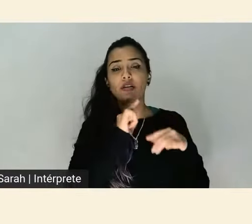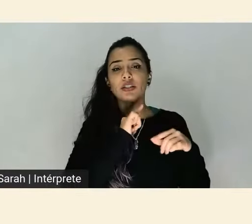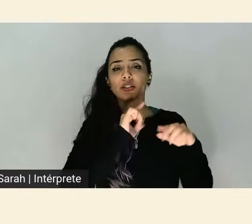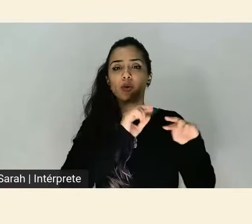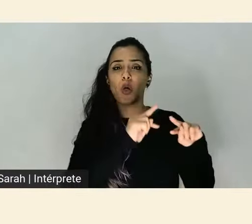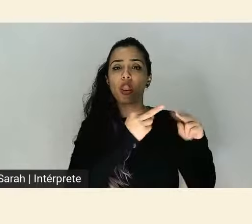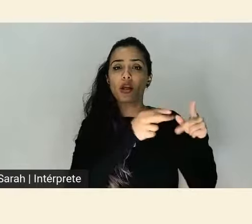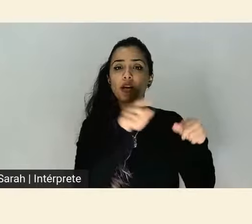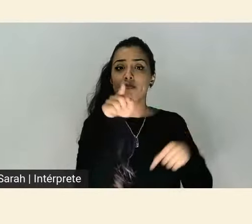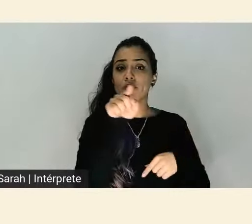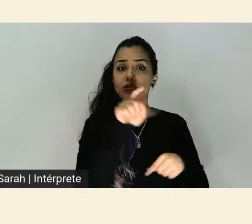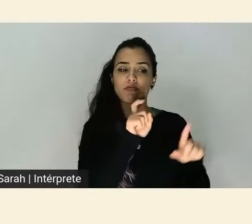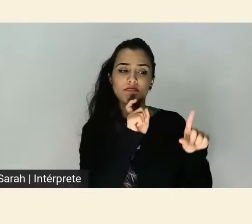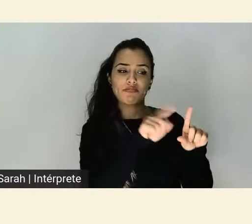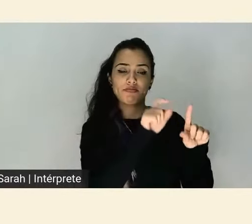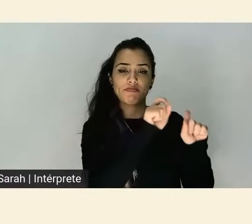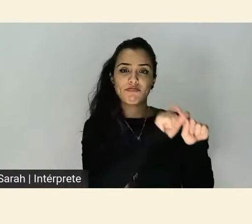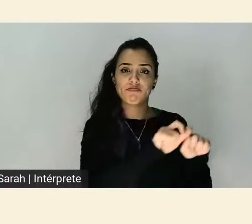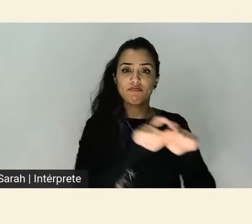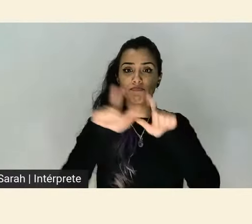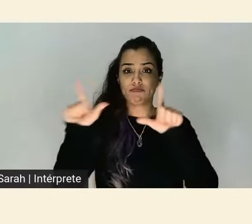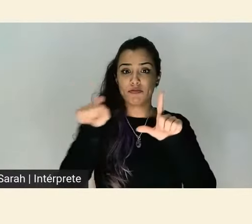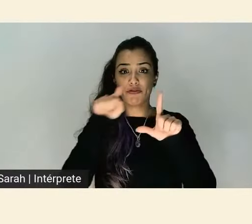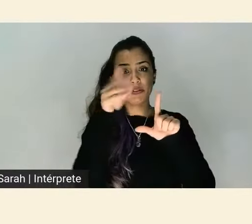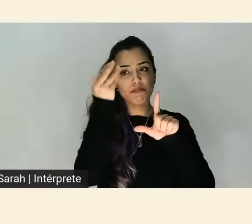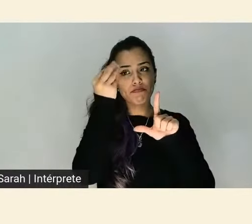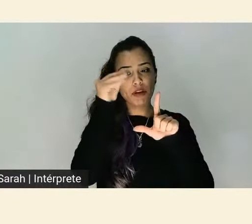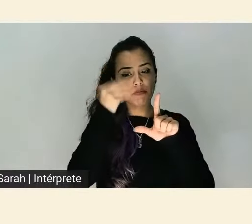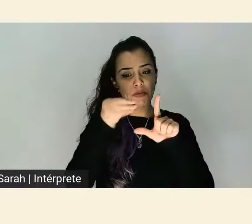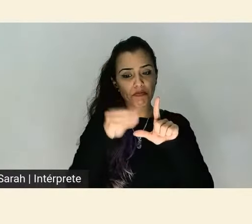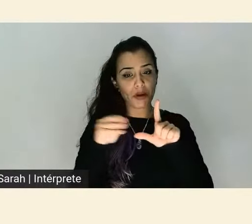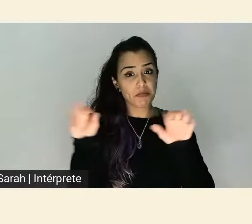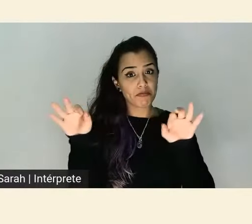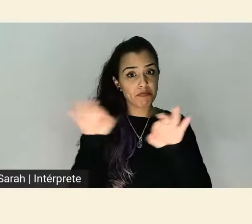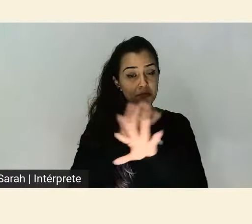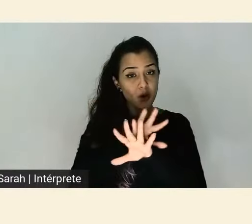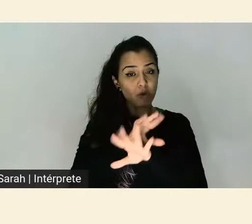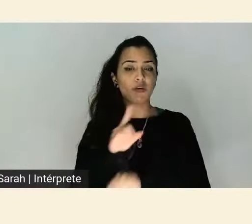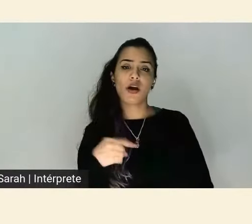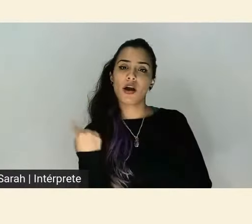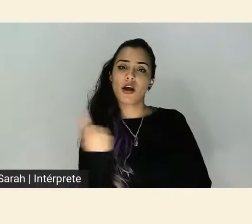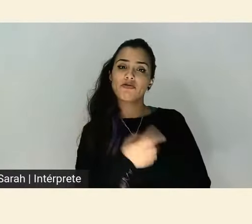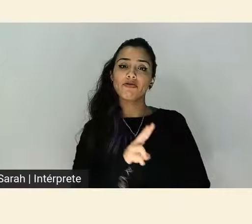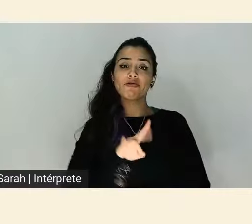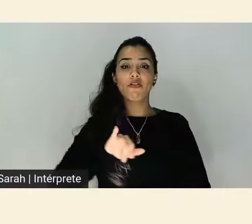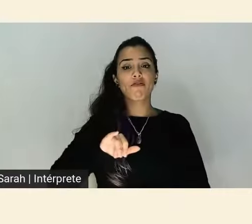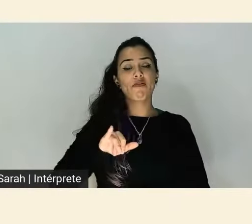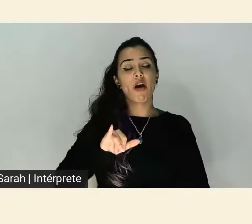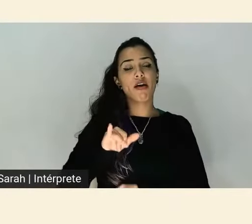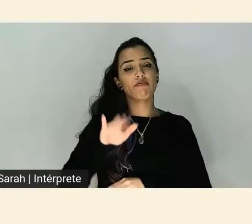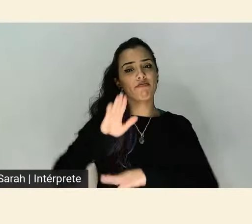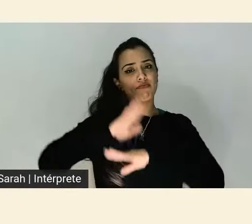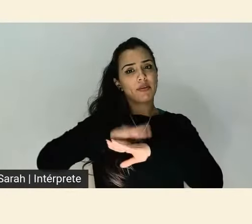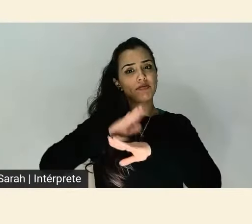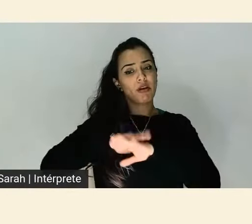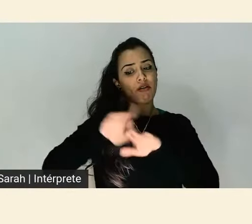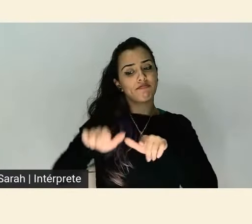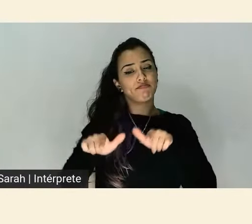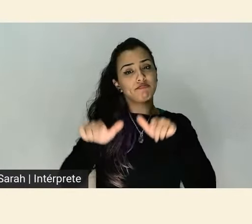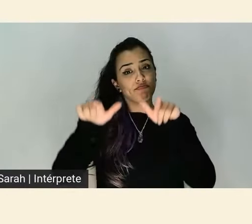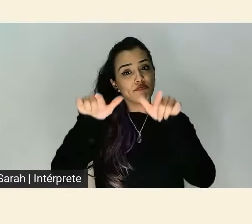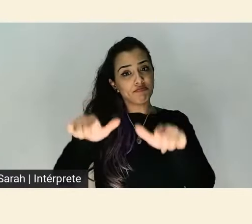acessar um formulário que, uma vez preenchido, nós podemos então emitir essa declaração de presença